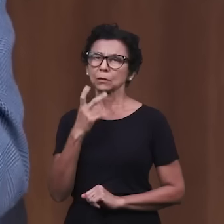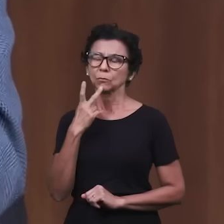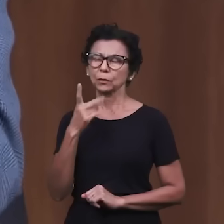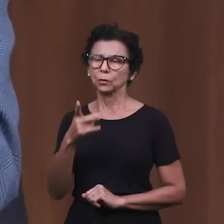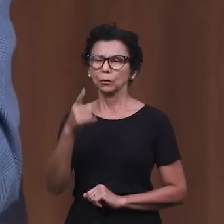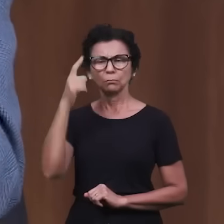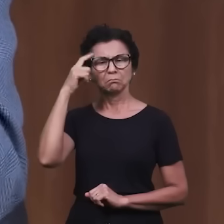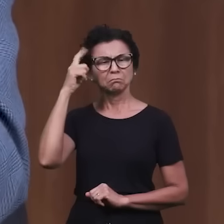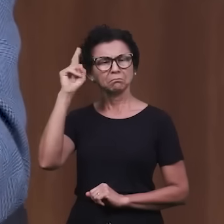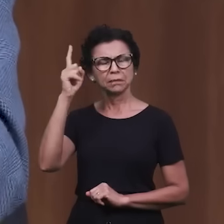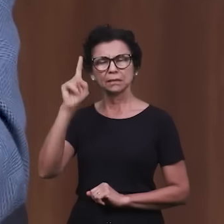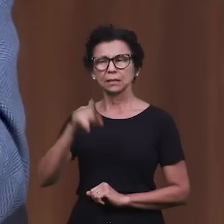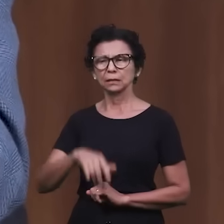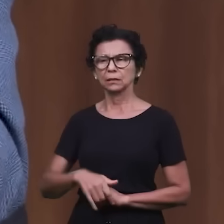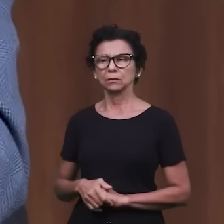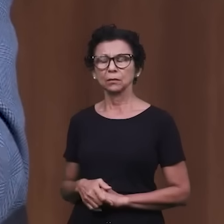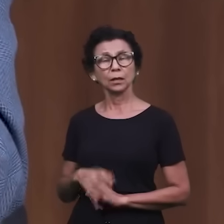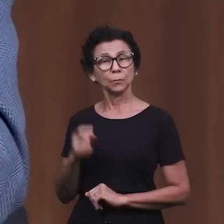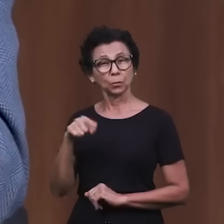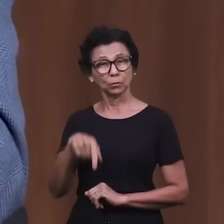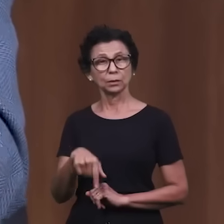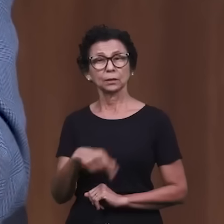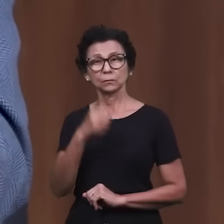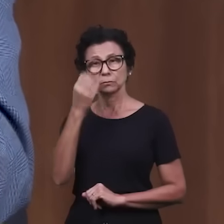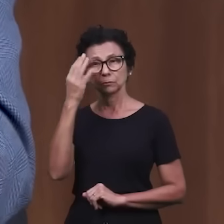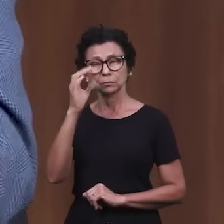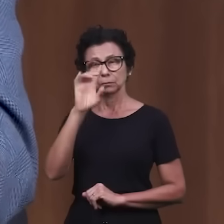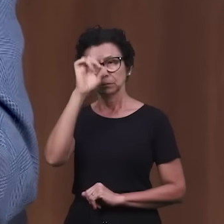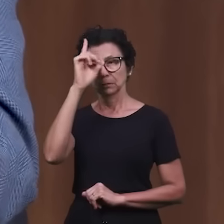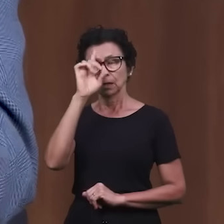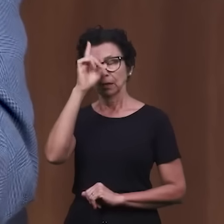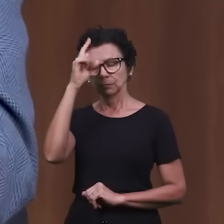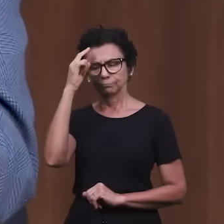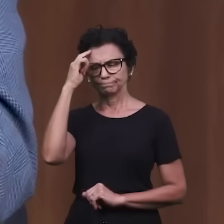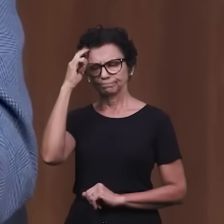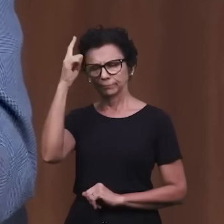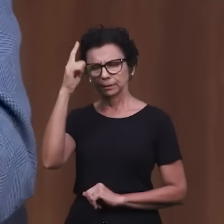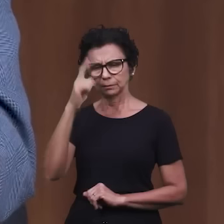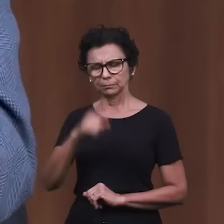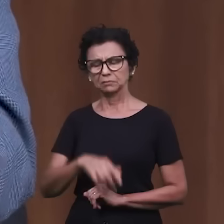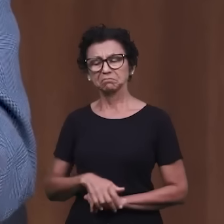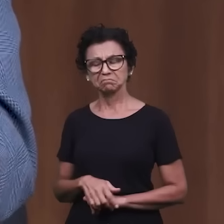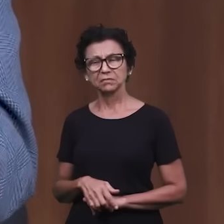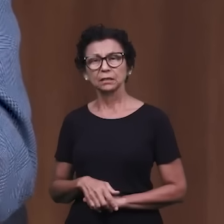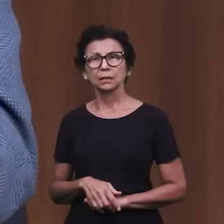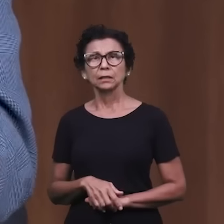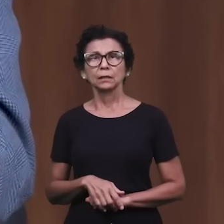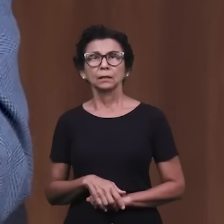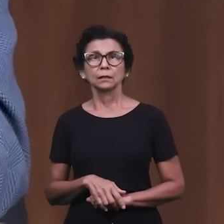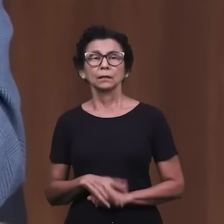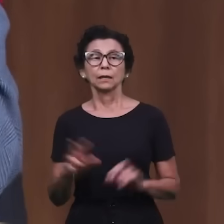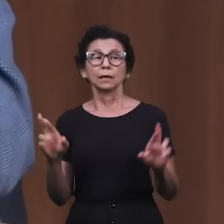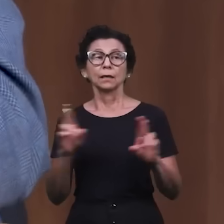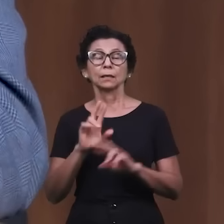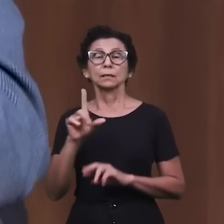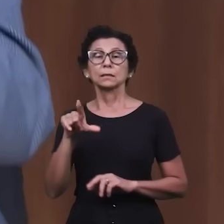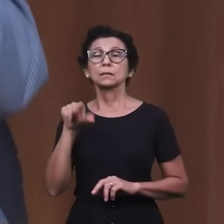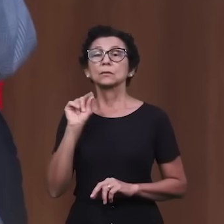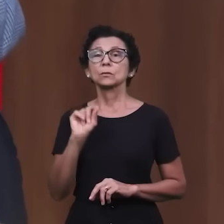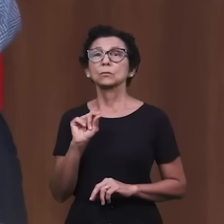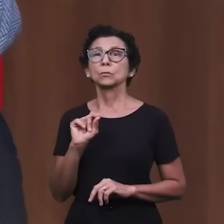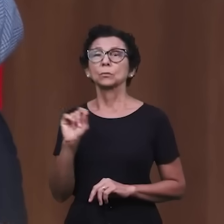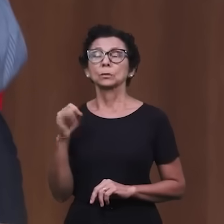É bom que às vezes no programa coisas vão surgindo assim espontaneamente, né? Eu não tinha abordado esse assunto da escolha, né? De como que